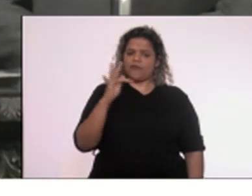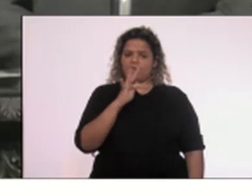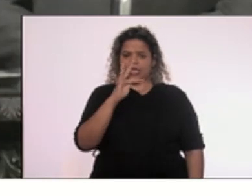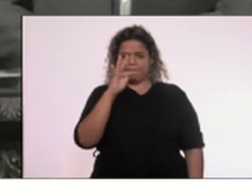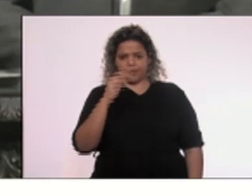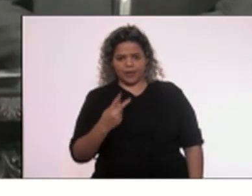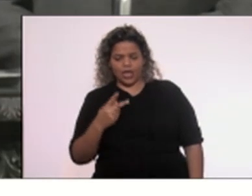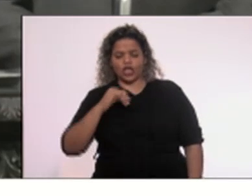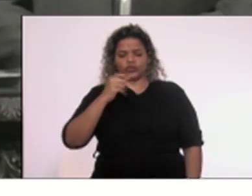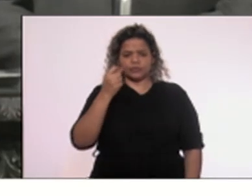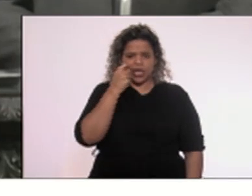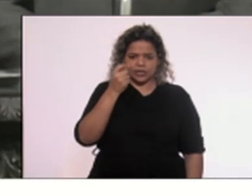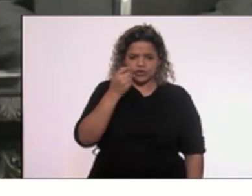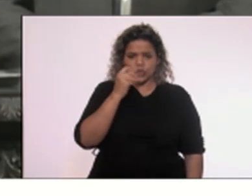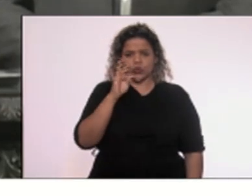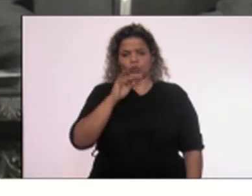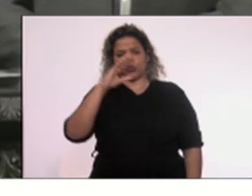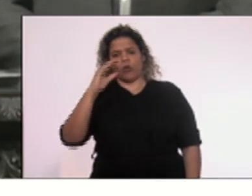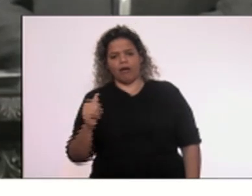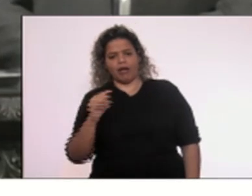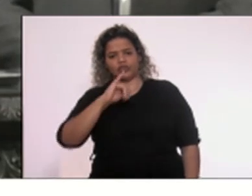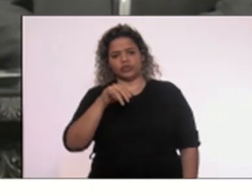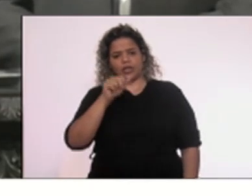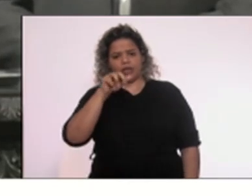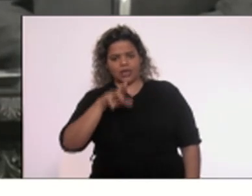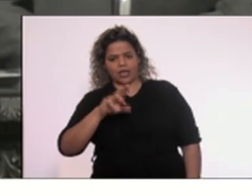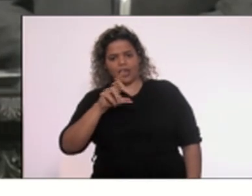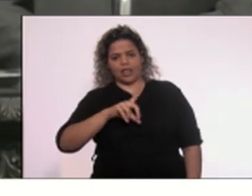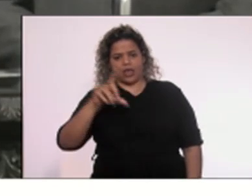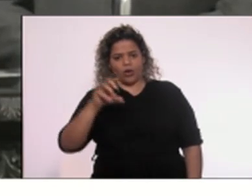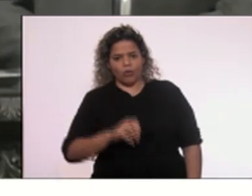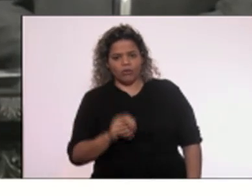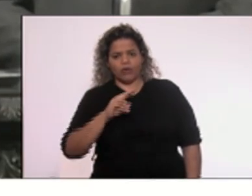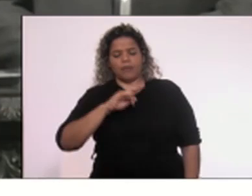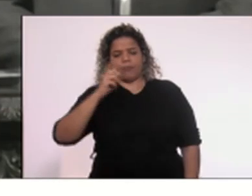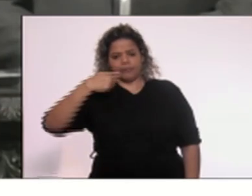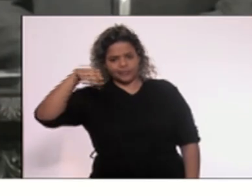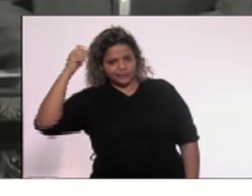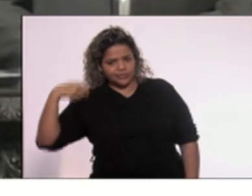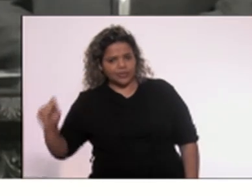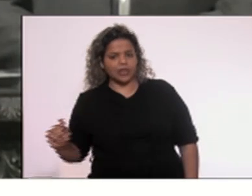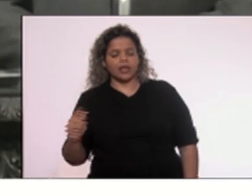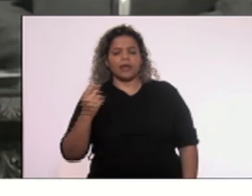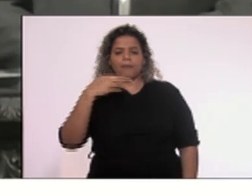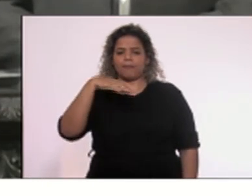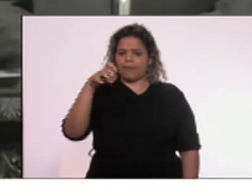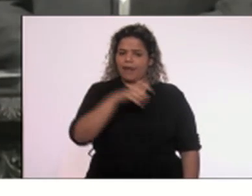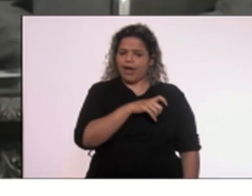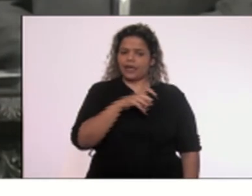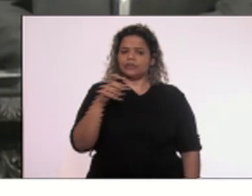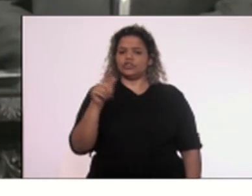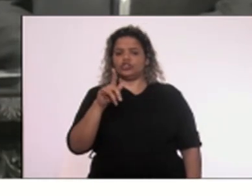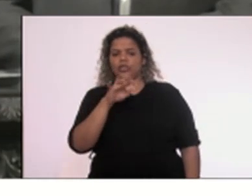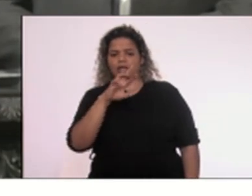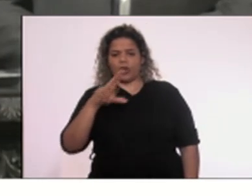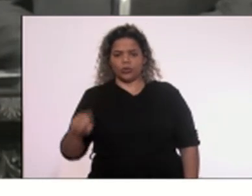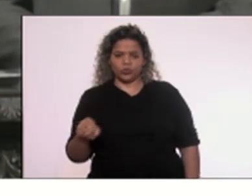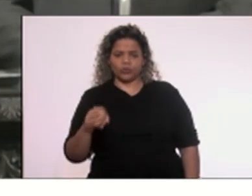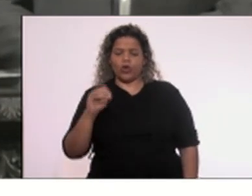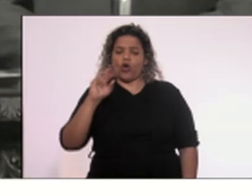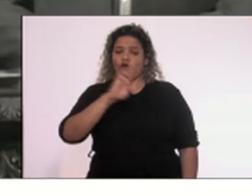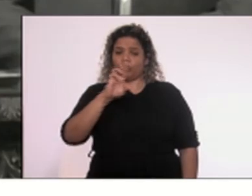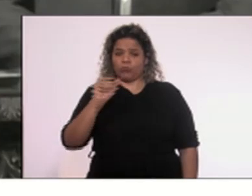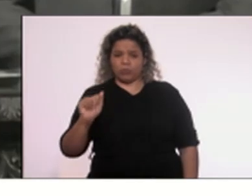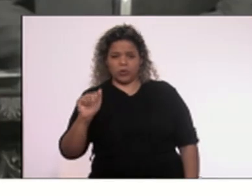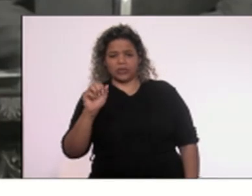Pobel, Giovanni Ratinho, Gustavo Tutuca, Jair Bittencourt, Léo Vieira, Lucinha, Marcelo Cabeleireiro, Max Lemos, Renata de Souza, Rodrigo